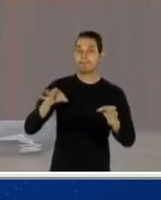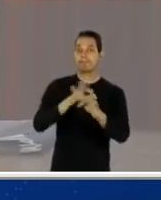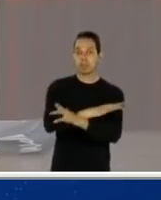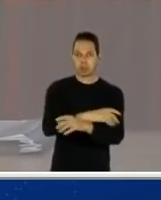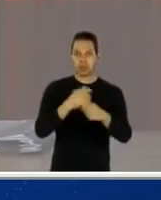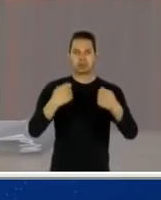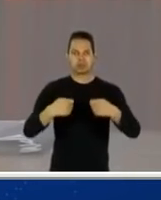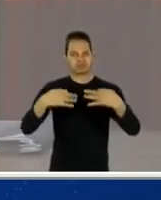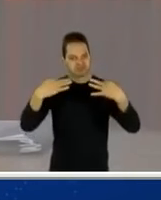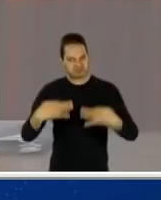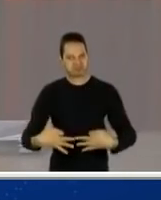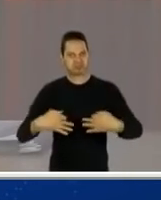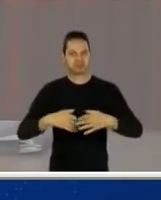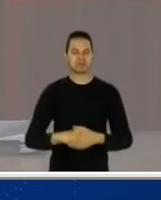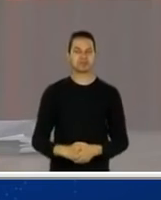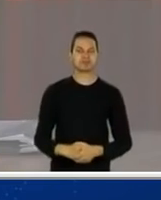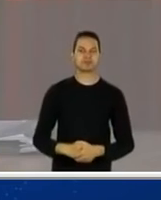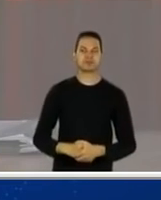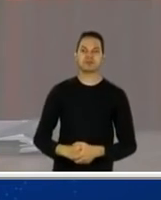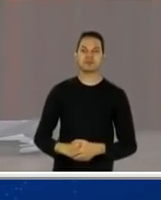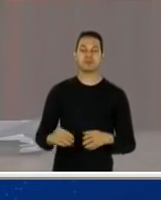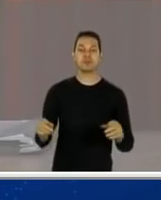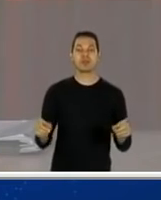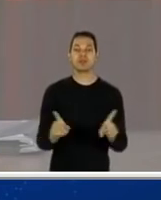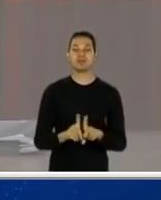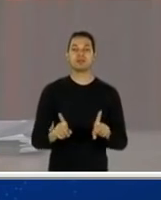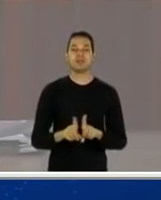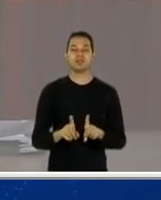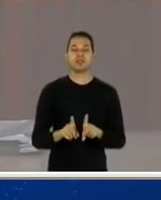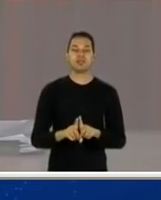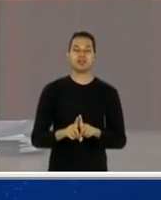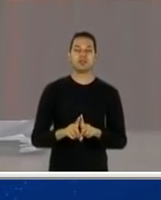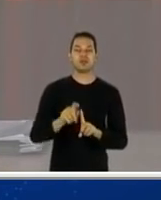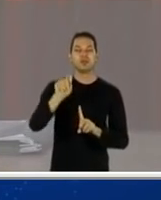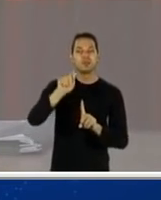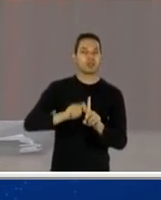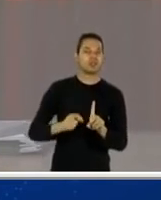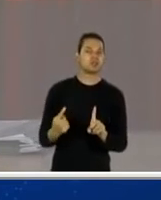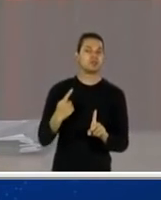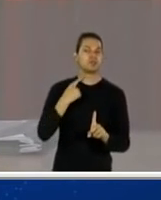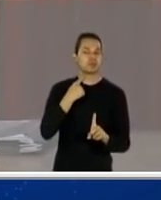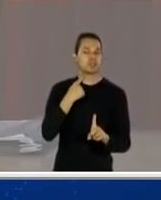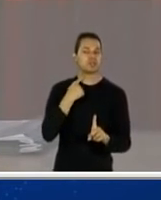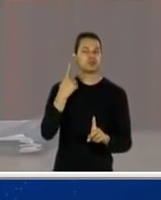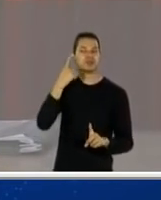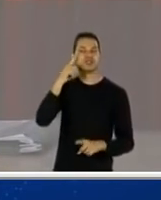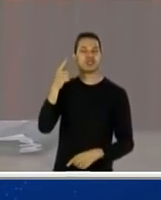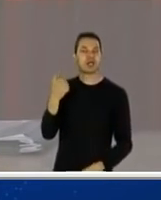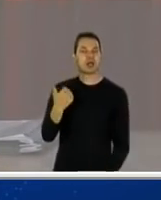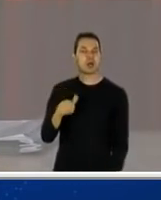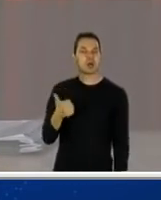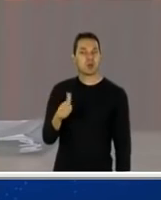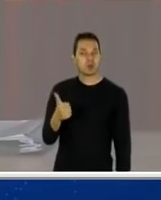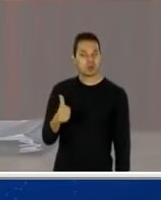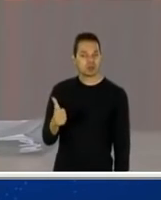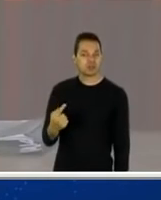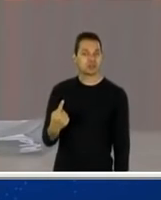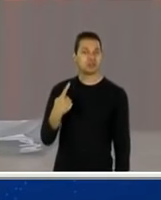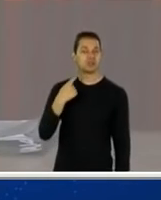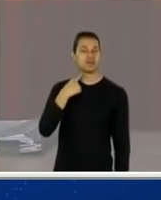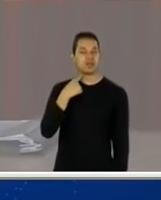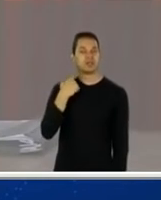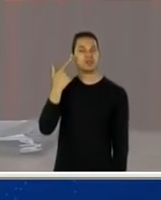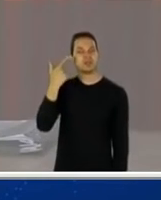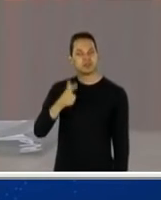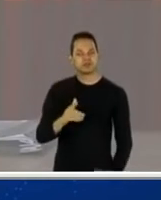tem que acompanhar e ter boa-fé não senhor Ministro fachin Nós aprendemos a gostar de política